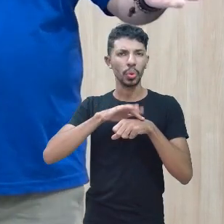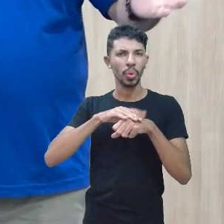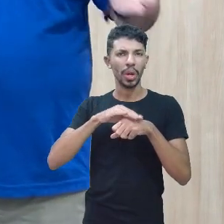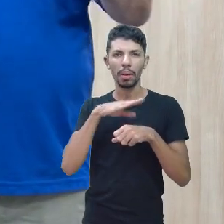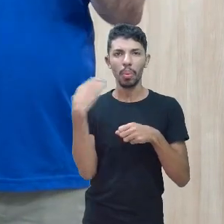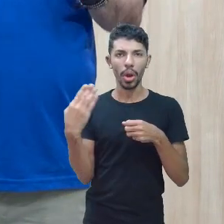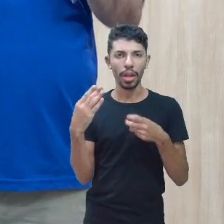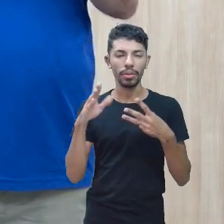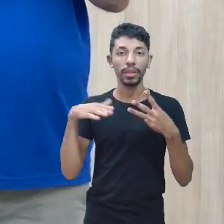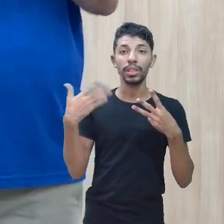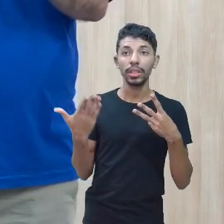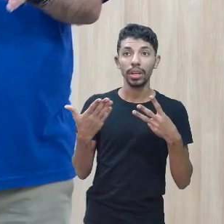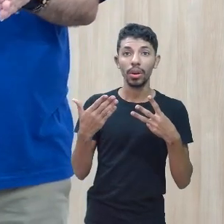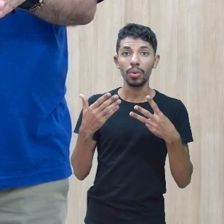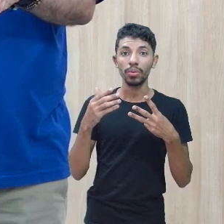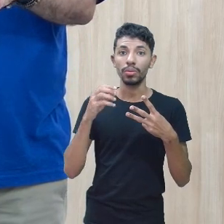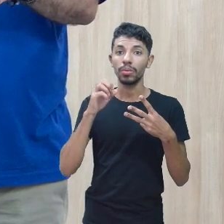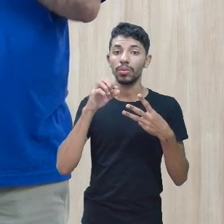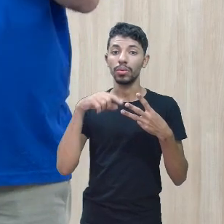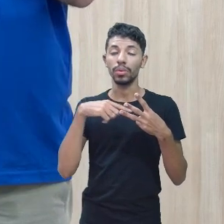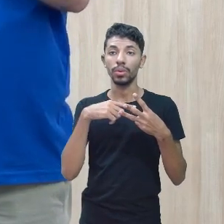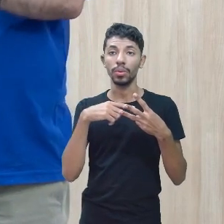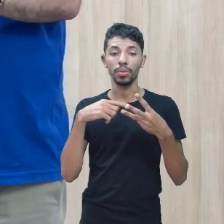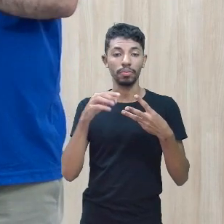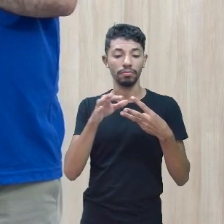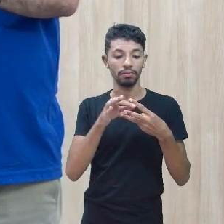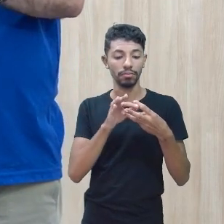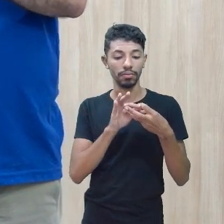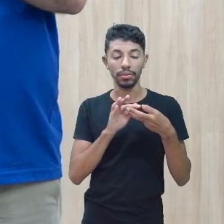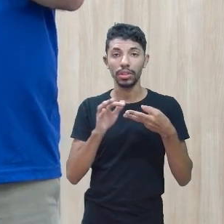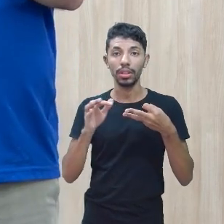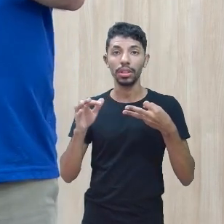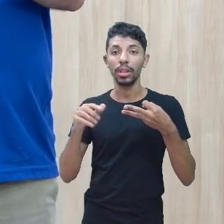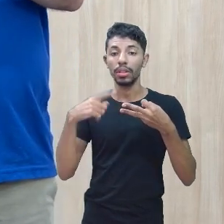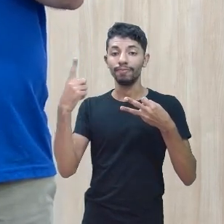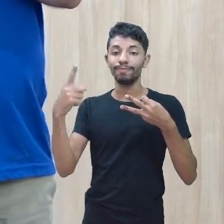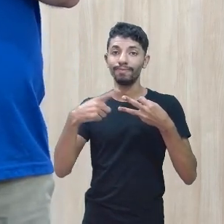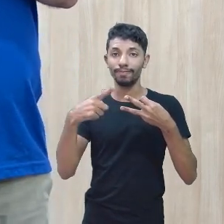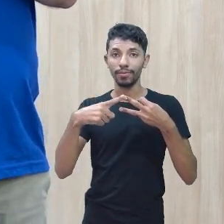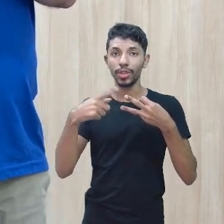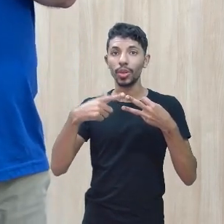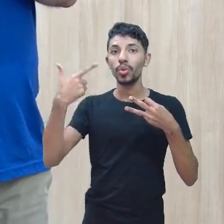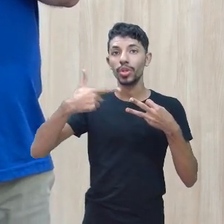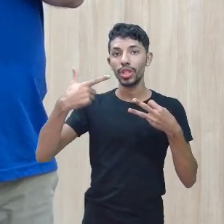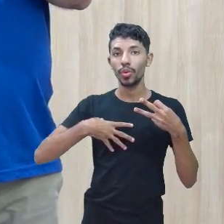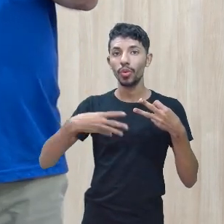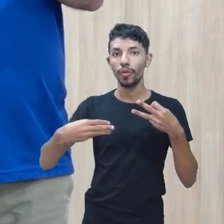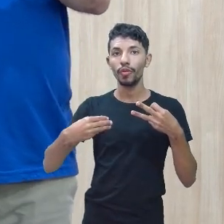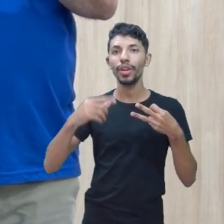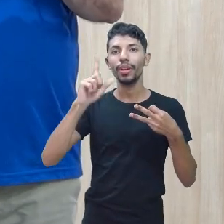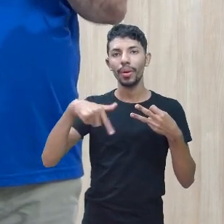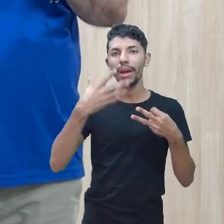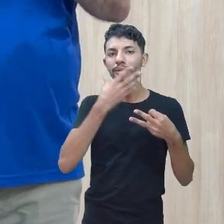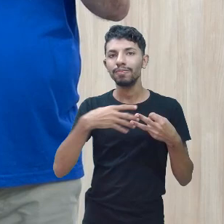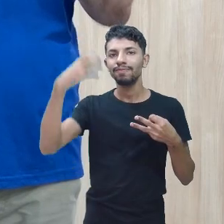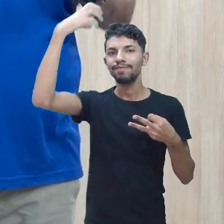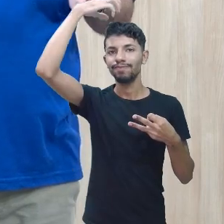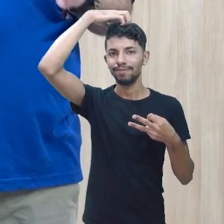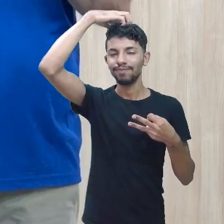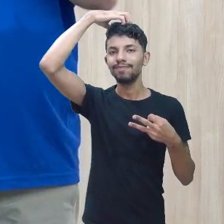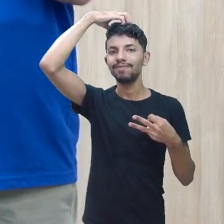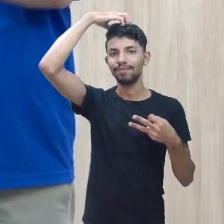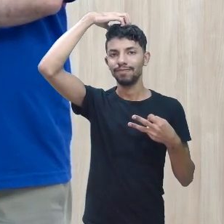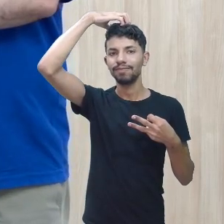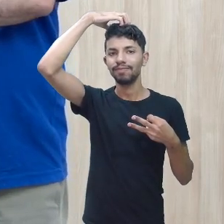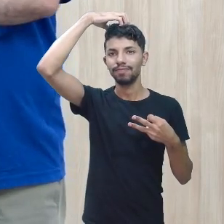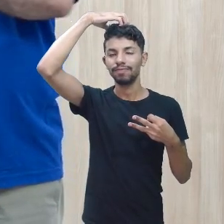morreu. Então, na impossibilidade dele sucedê-lo, assume o segundo na linha de sucessão, que seria